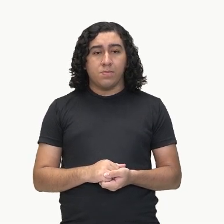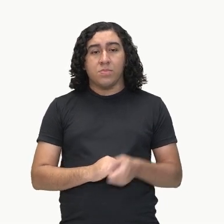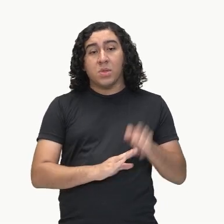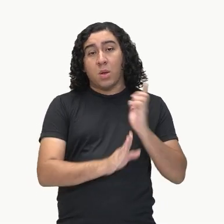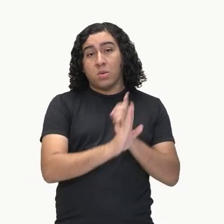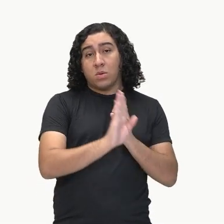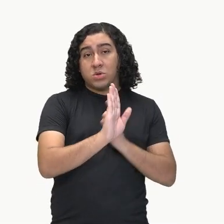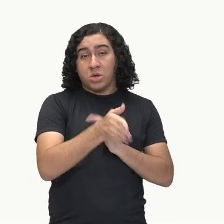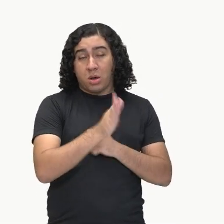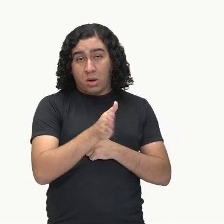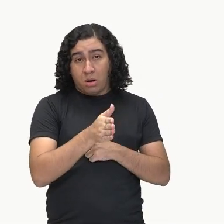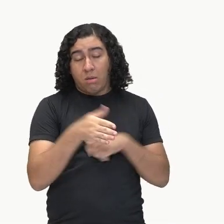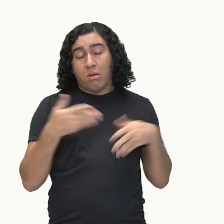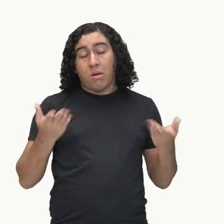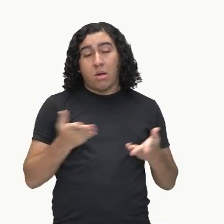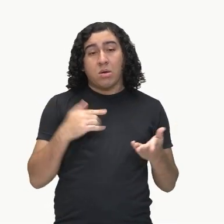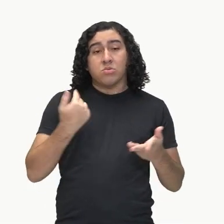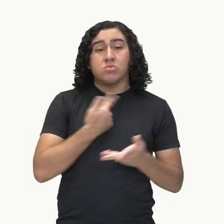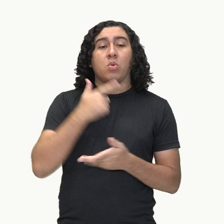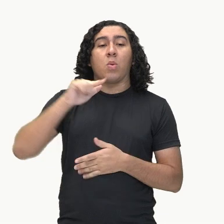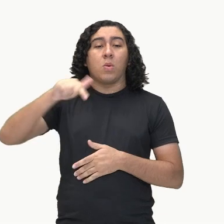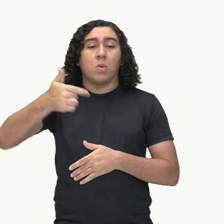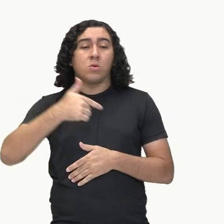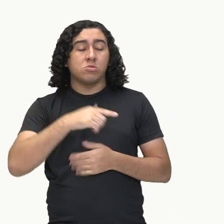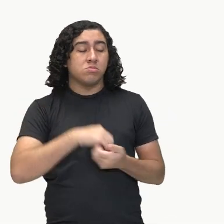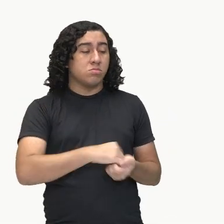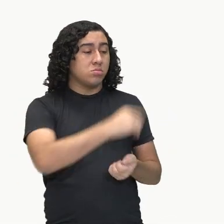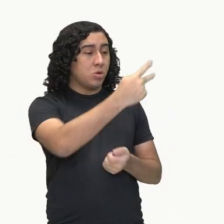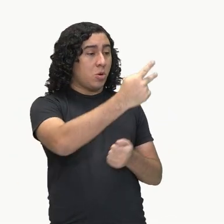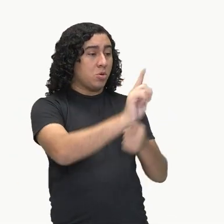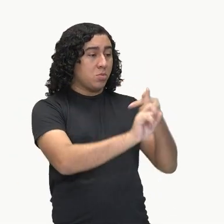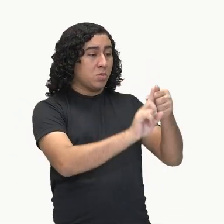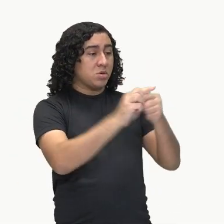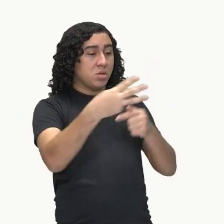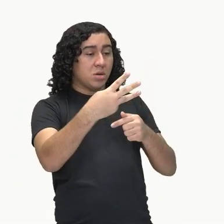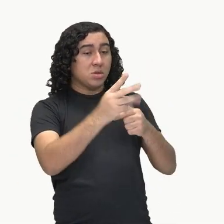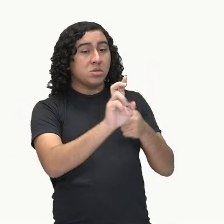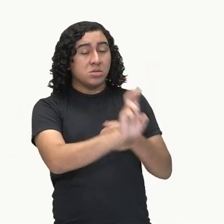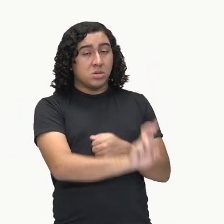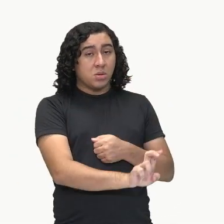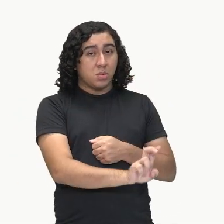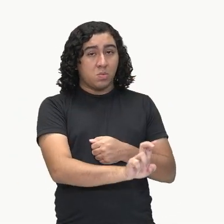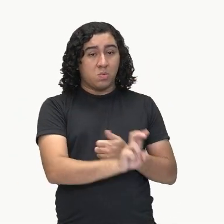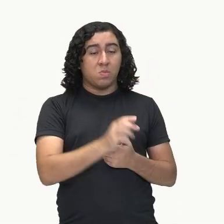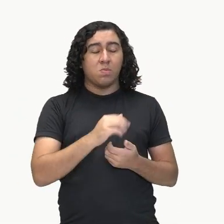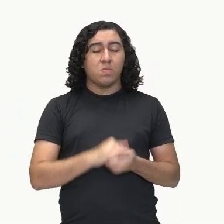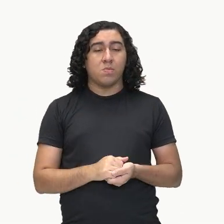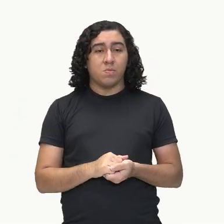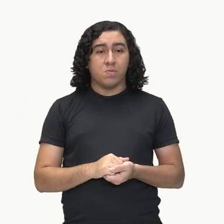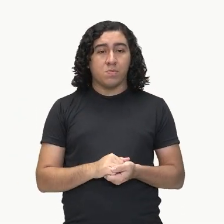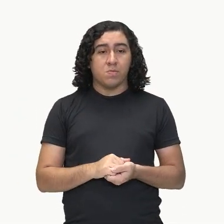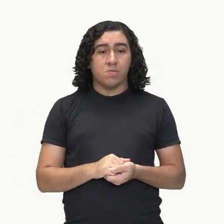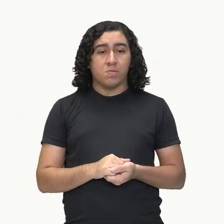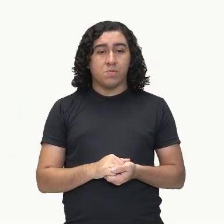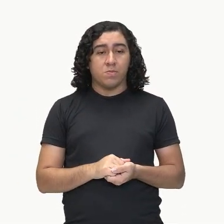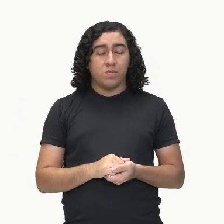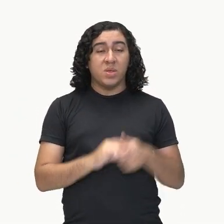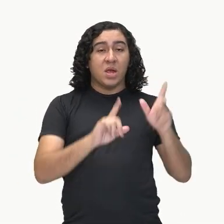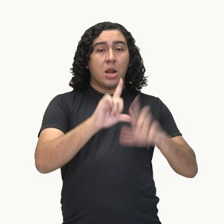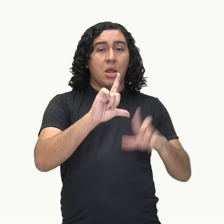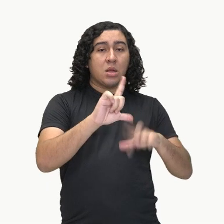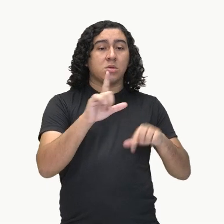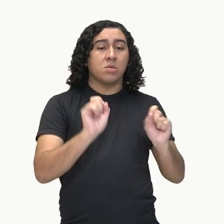coeficientes. Então, 2 mais 3, 5. O que eu vou fazer com a parte literal? Você